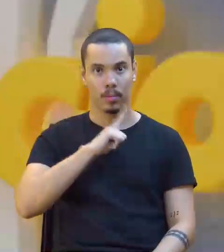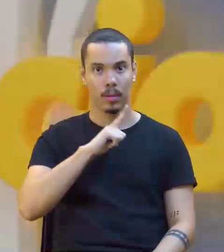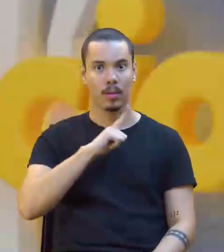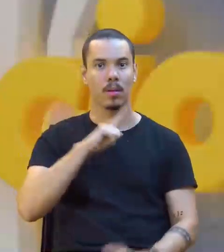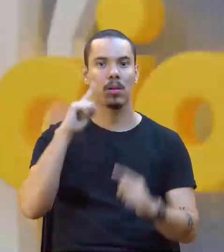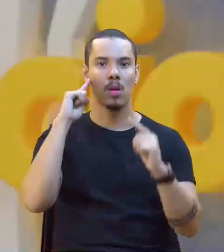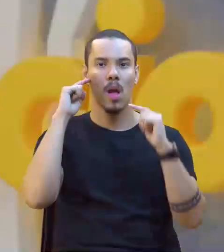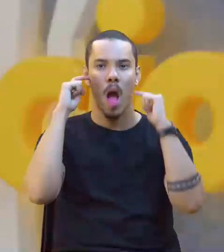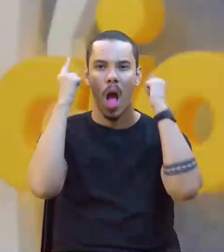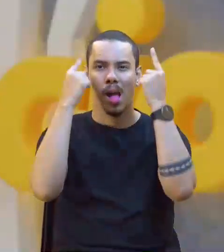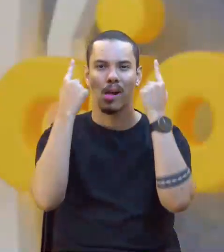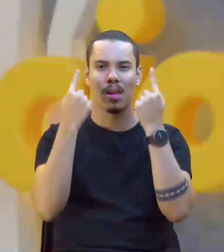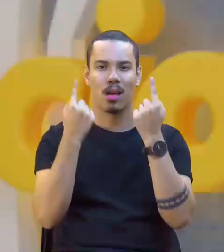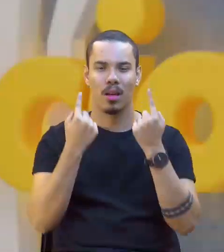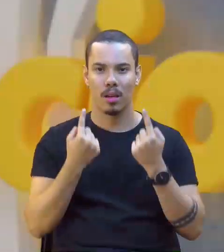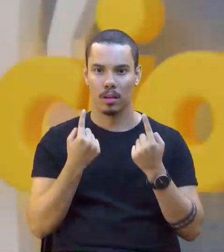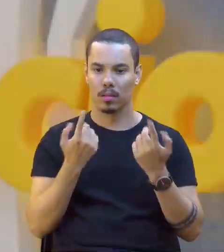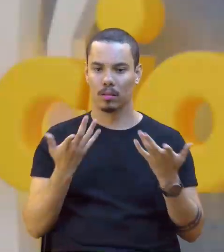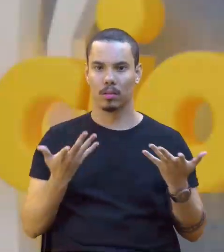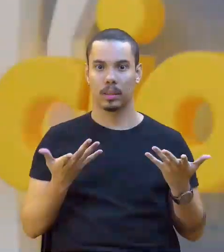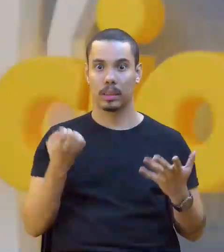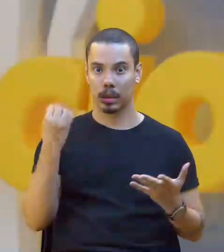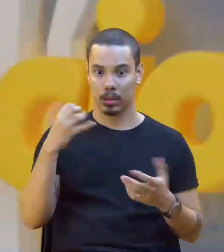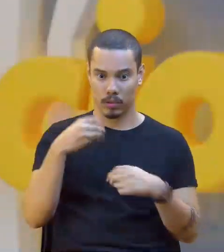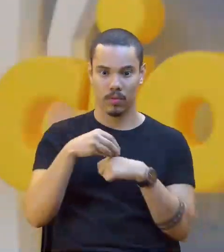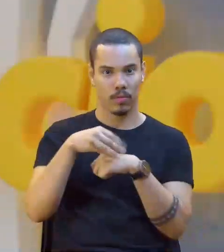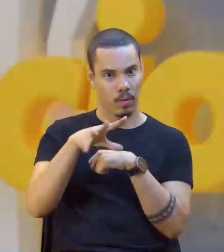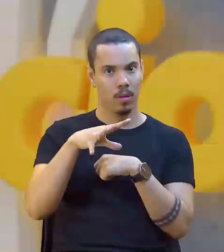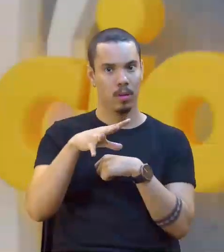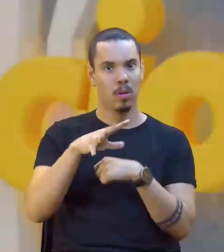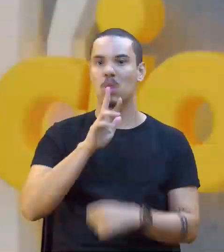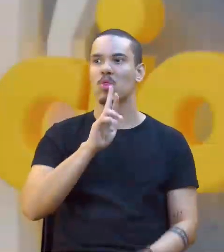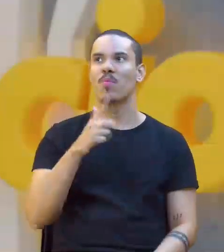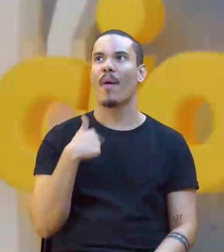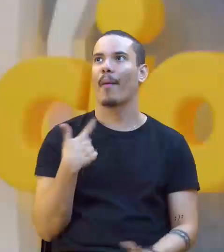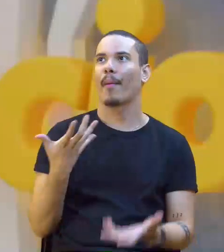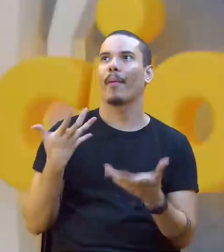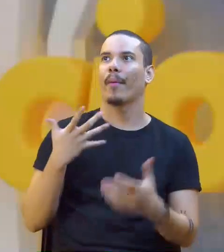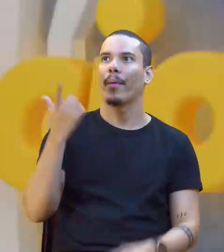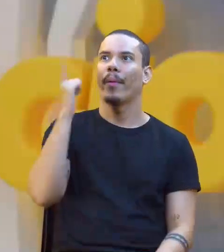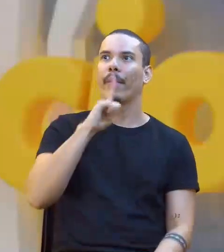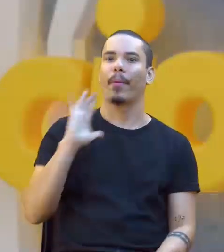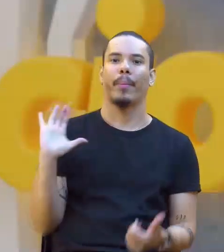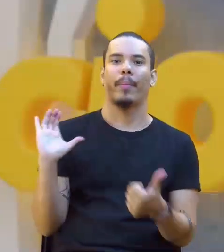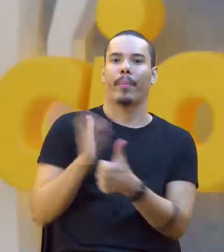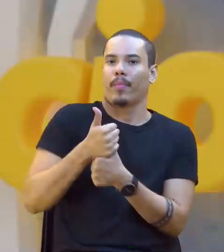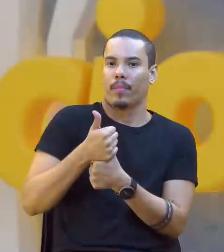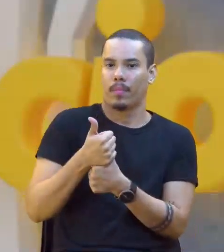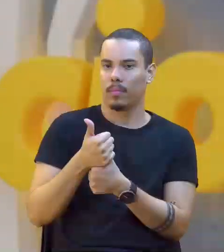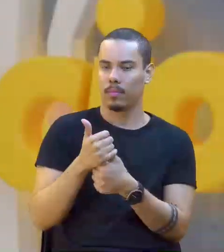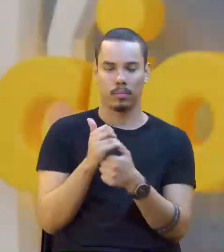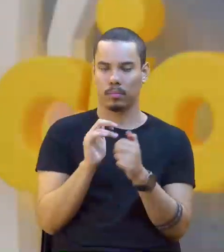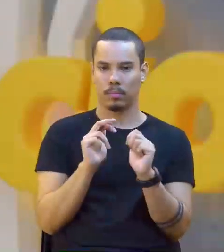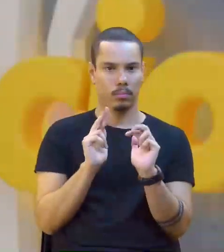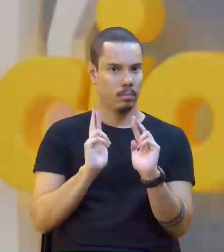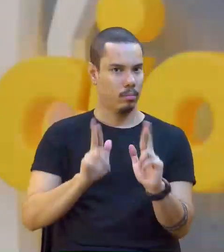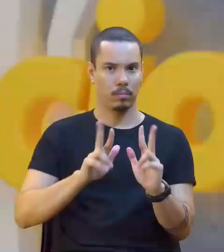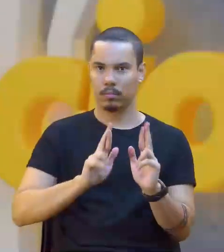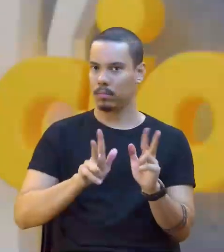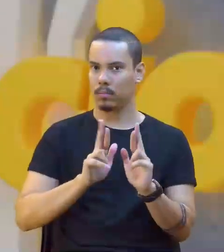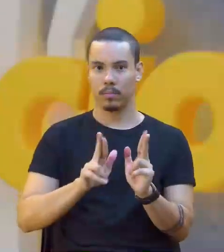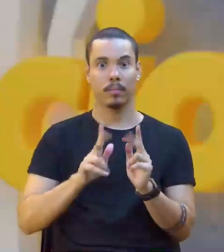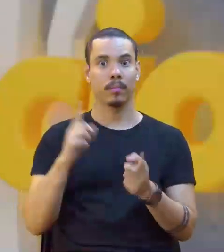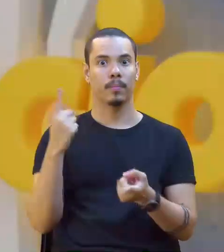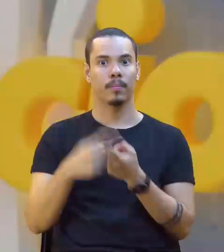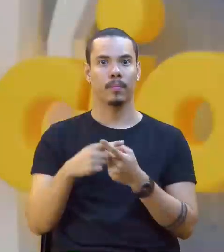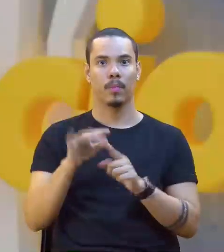né? Quando eu falo isso para vocês, eu realmente não é porque eu quero ganhar algum privilégio com isso, não. Não tem nada a ver com isso, até porque